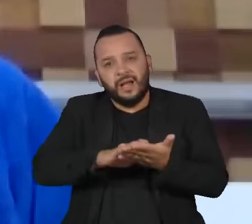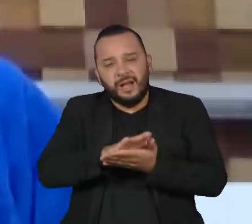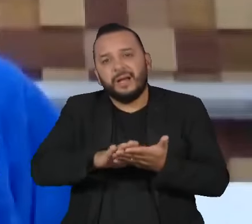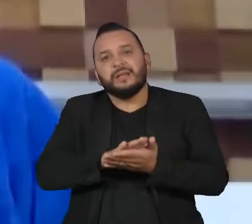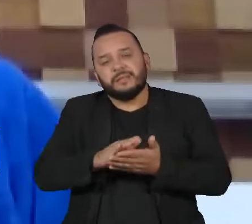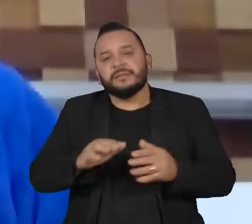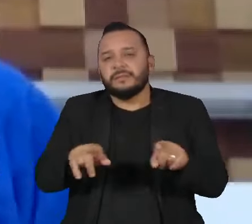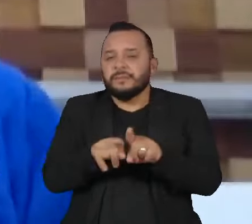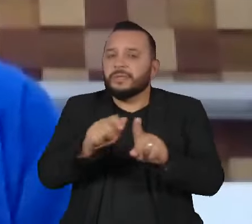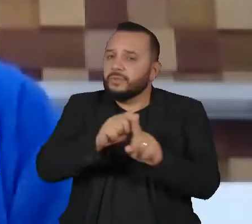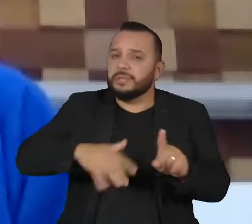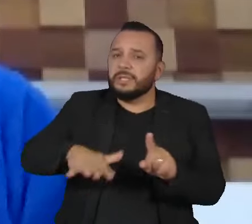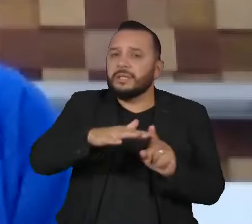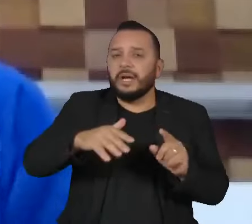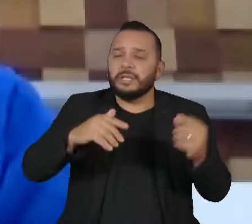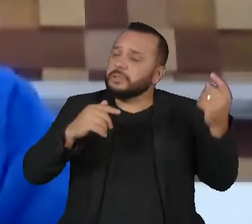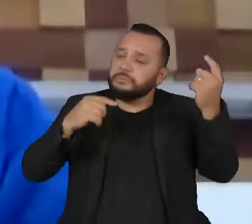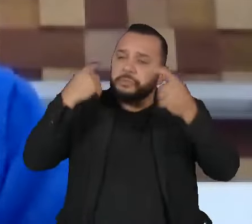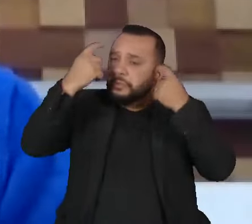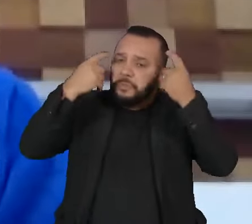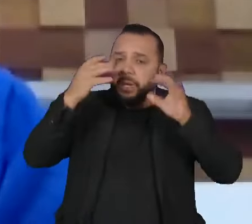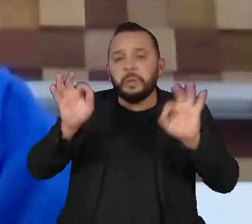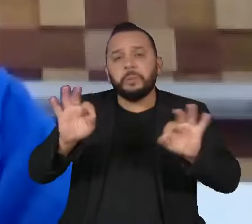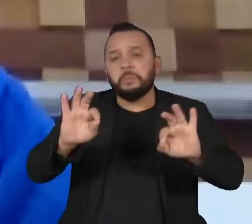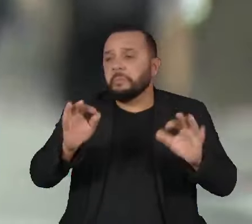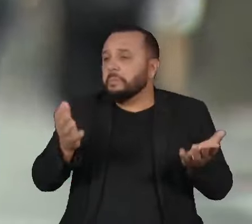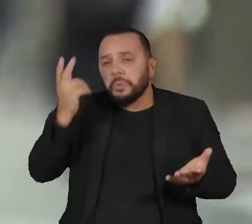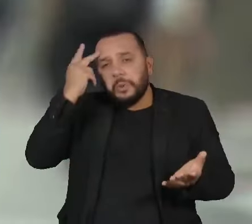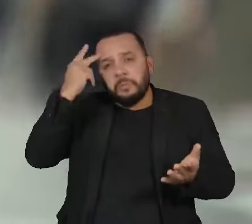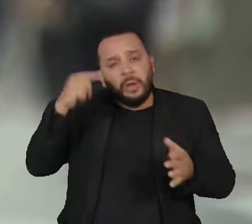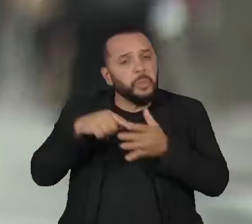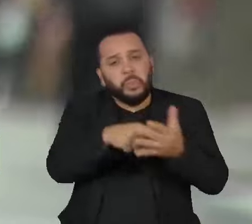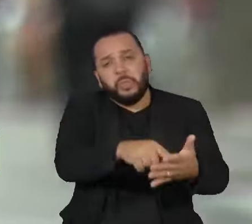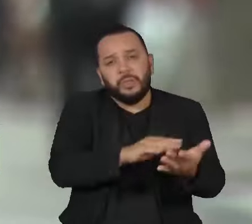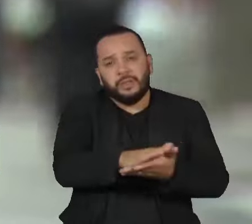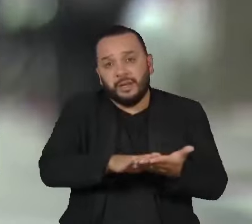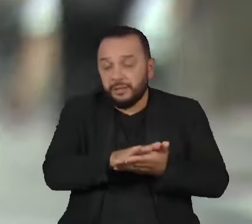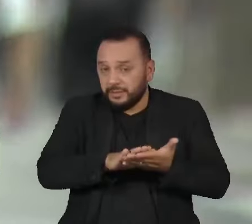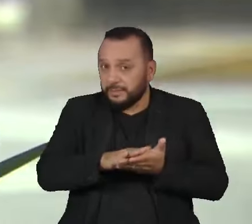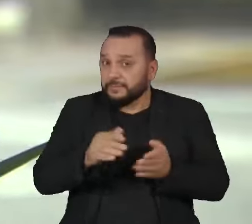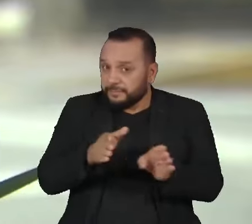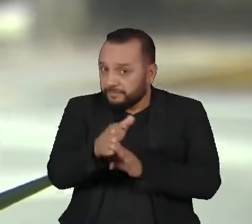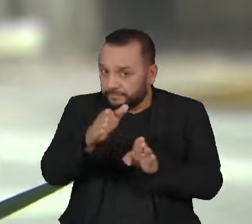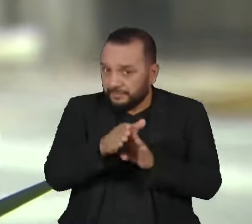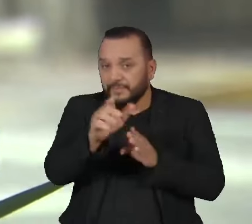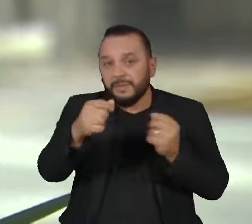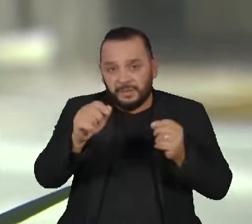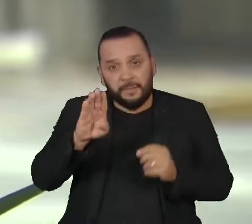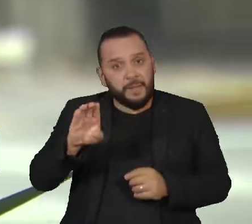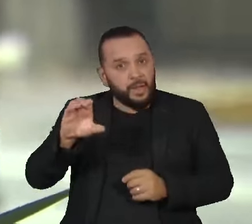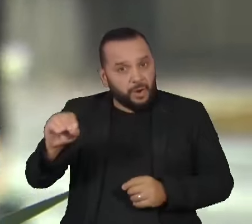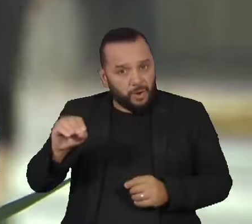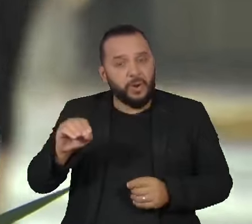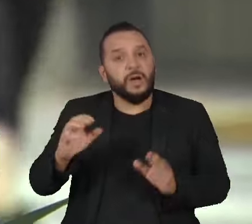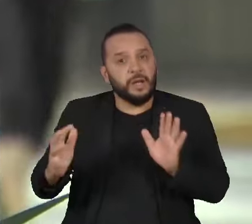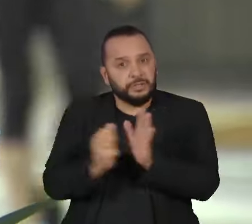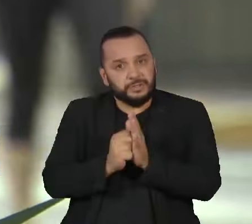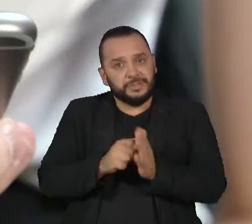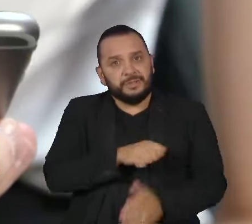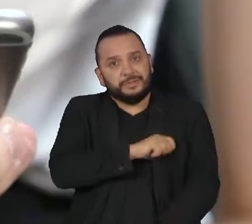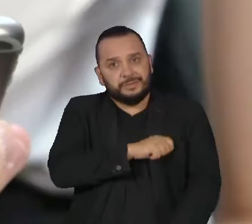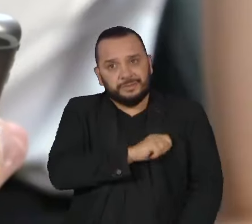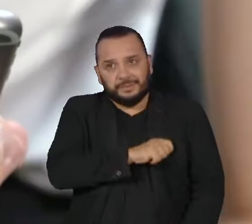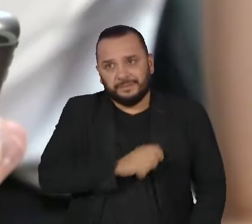sociedade brasileira, de uma forma geral, em relação a esse comportamento. A recomendação inicial é registrar um boletim de ocorrência em uma